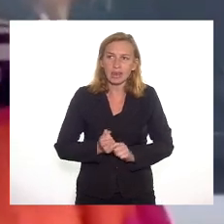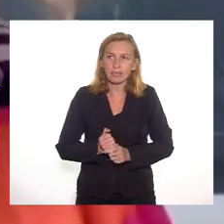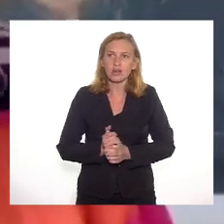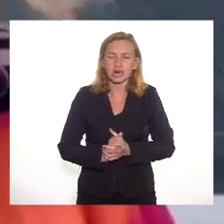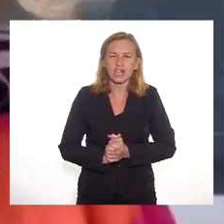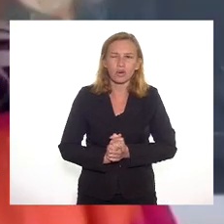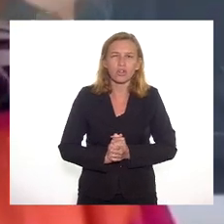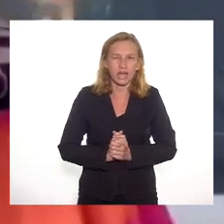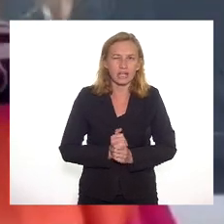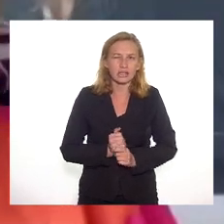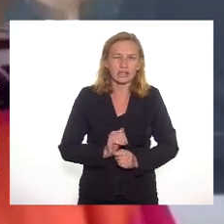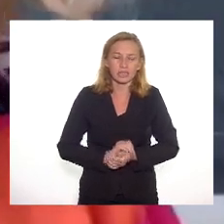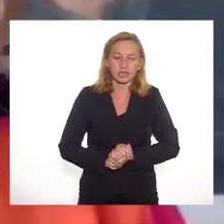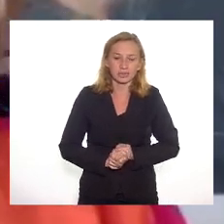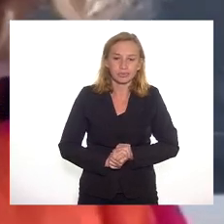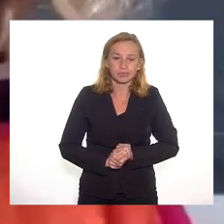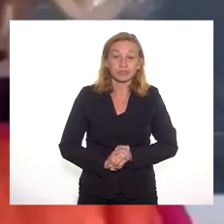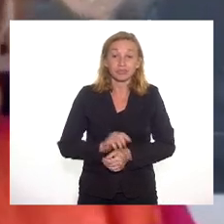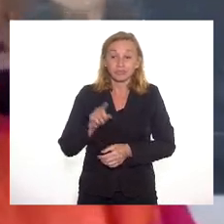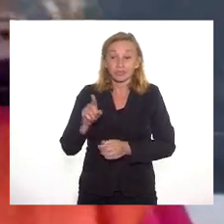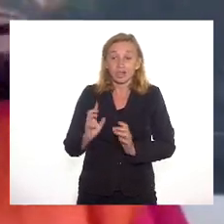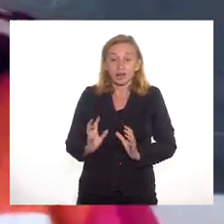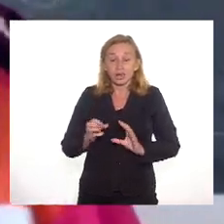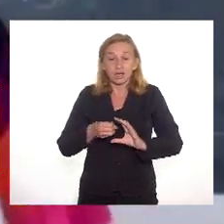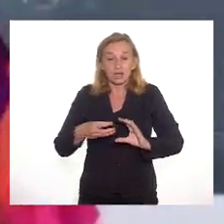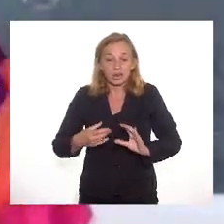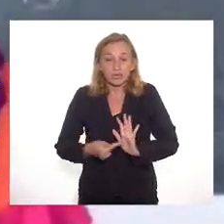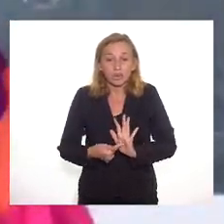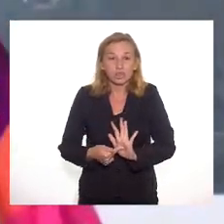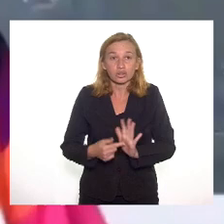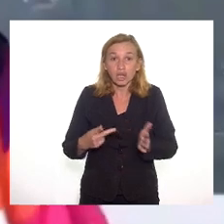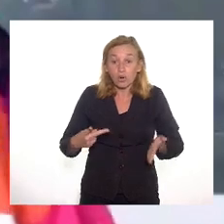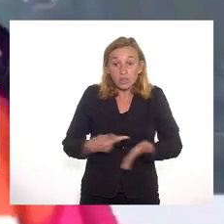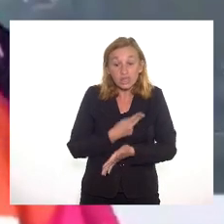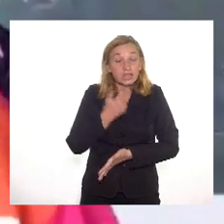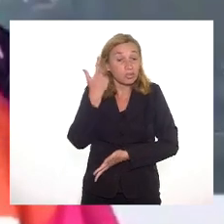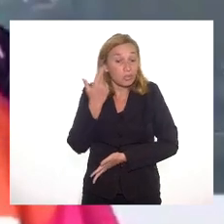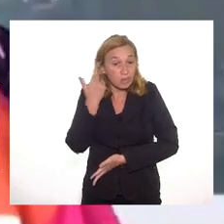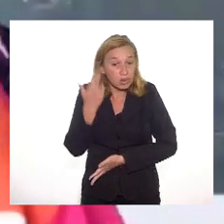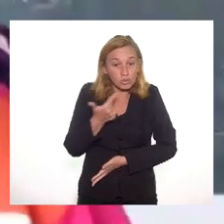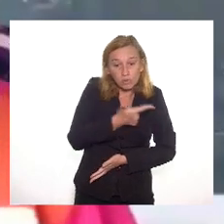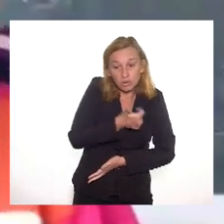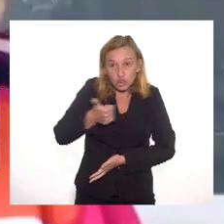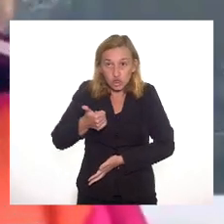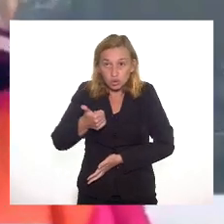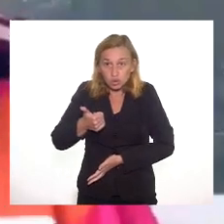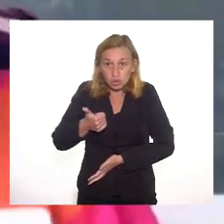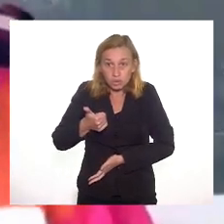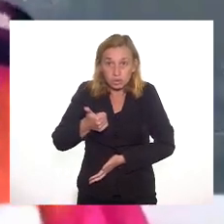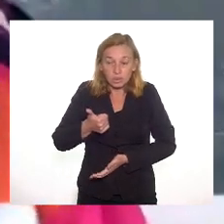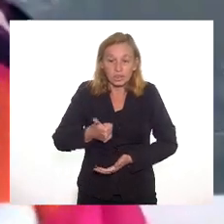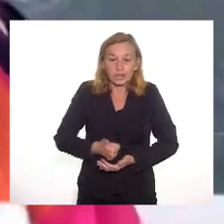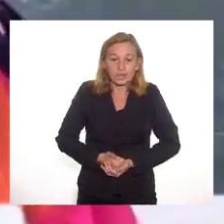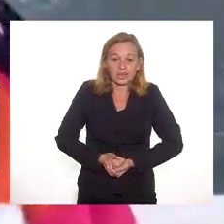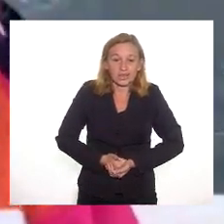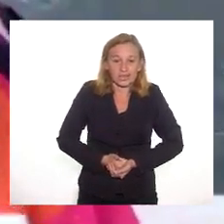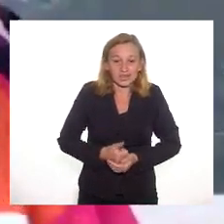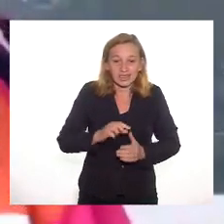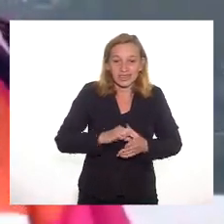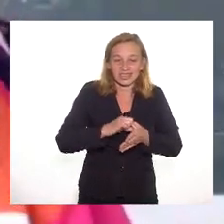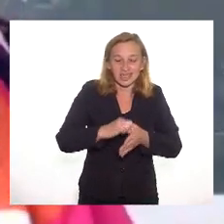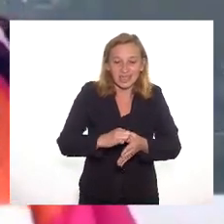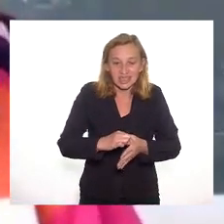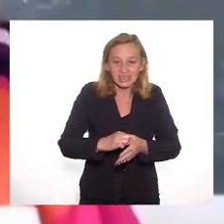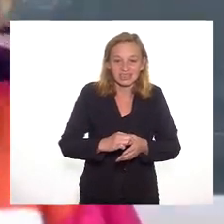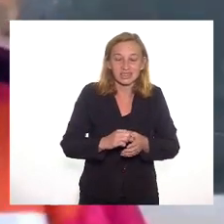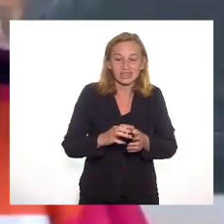foi comprovado. Ali estava caracterizado o que acontece novamente agora em 2021. Um ataque a uma liderança